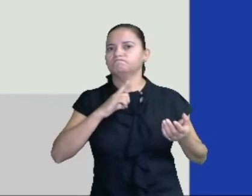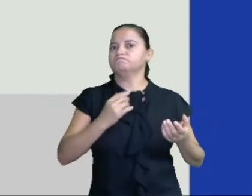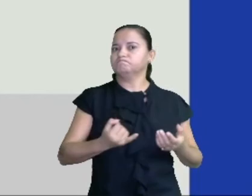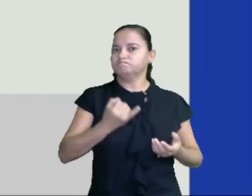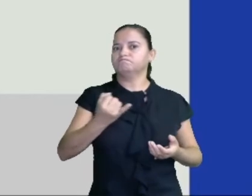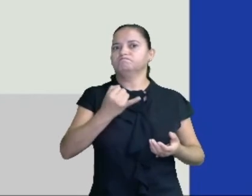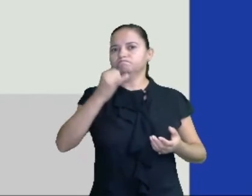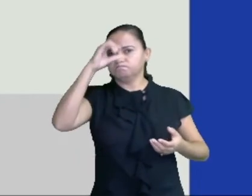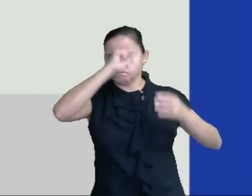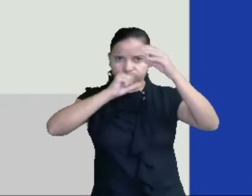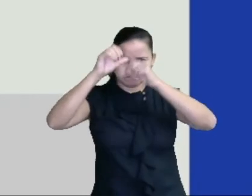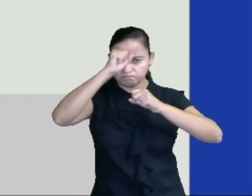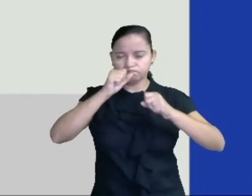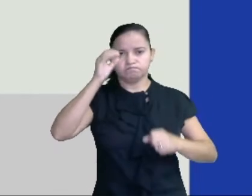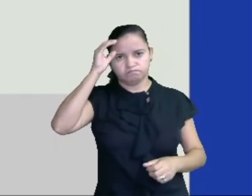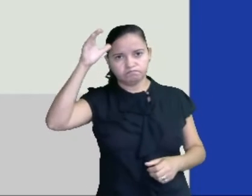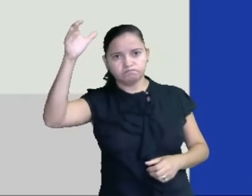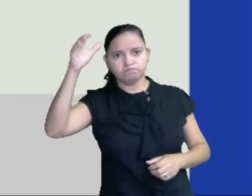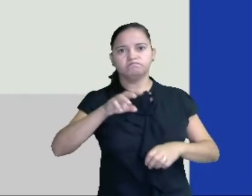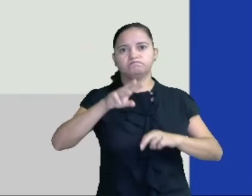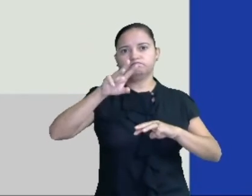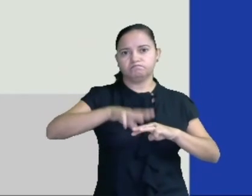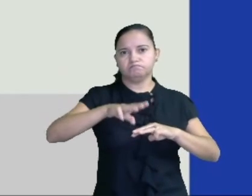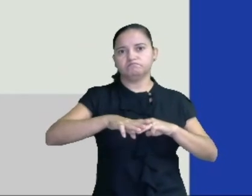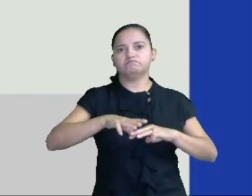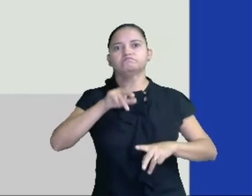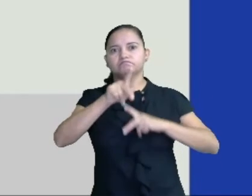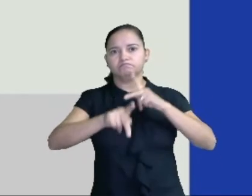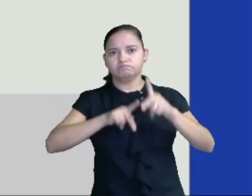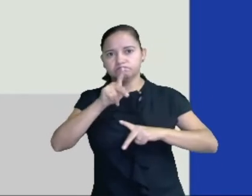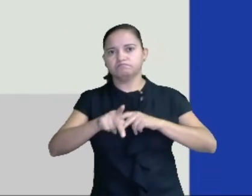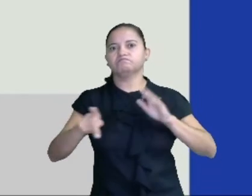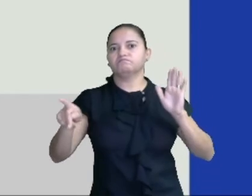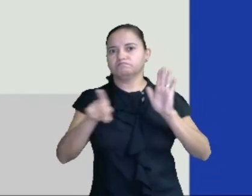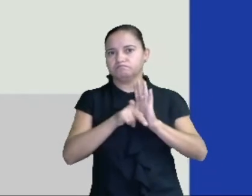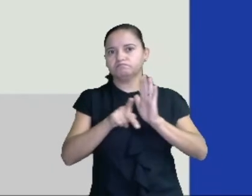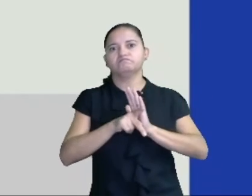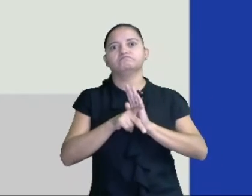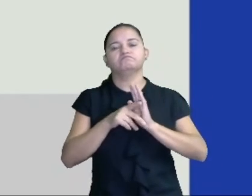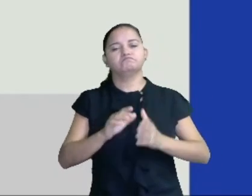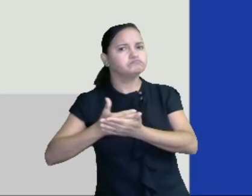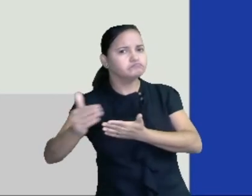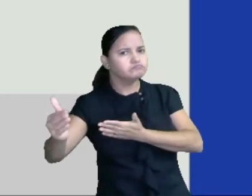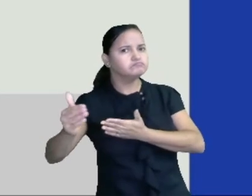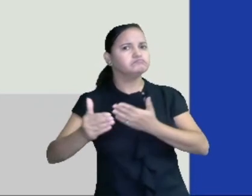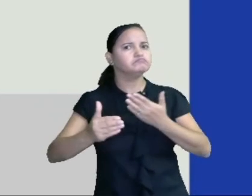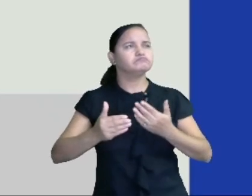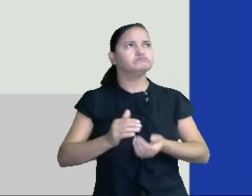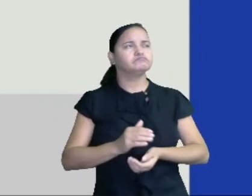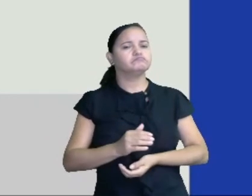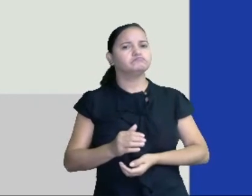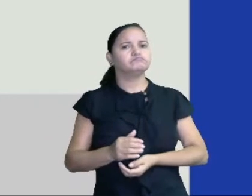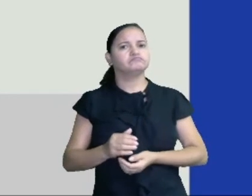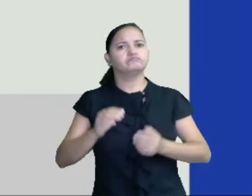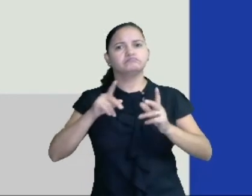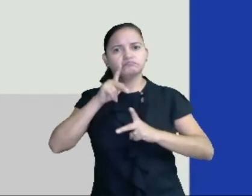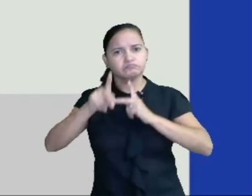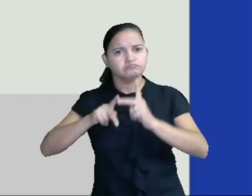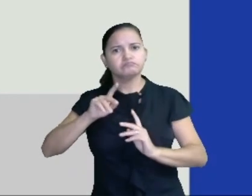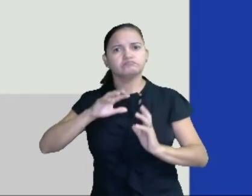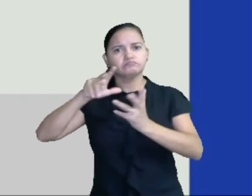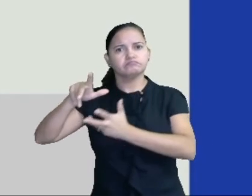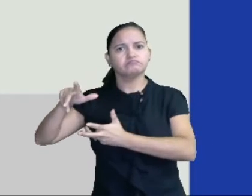dizer que a gente não encontre nos dialetos atuais influência de outros povos.